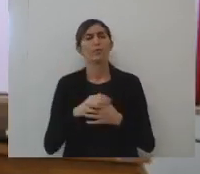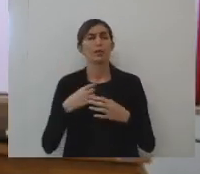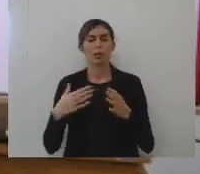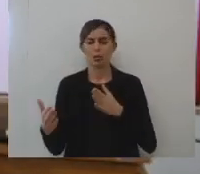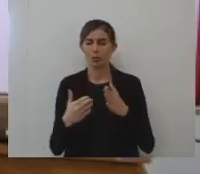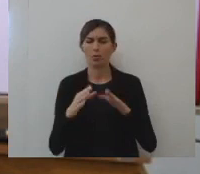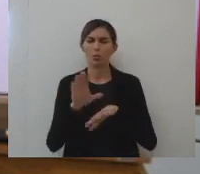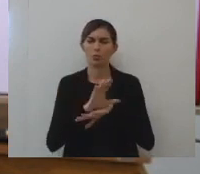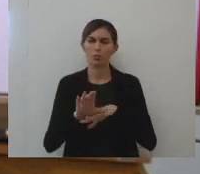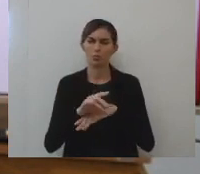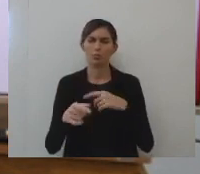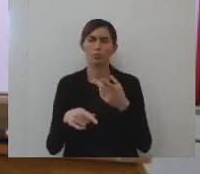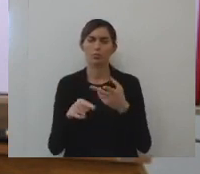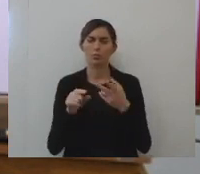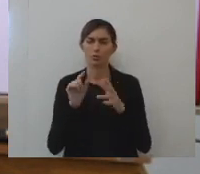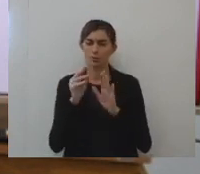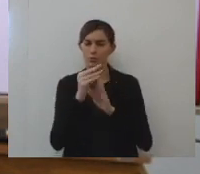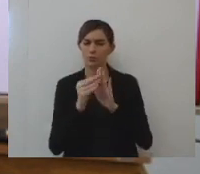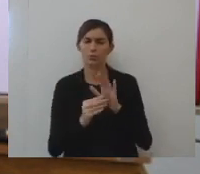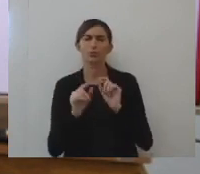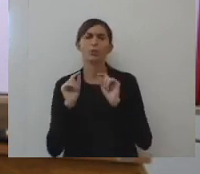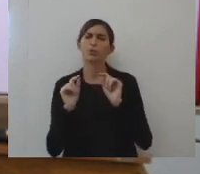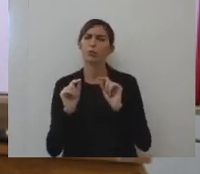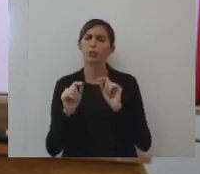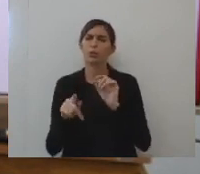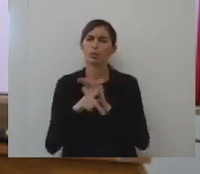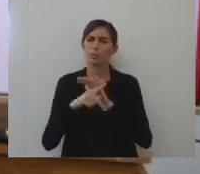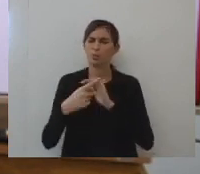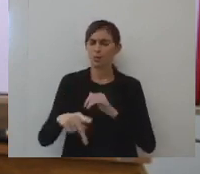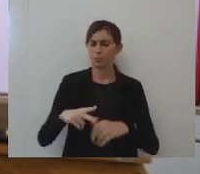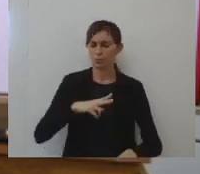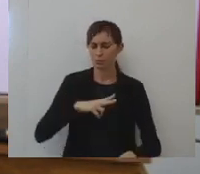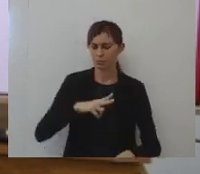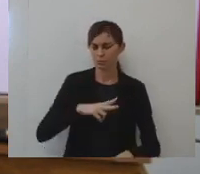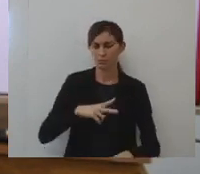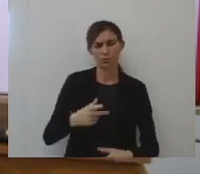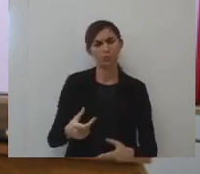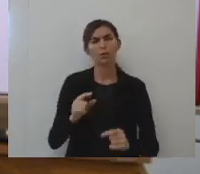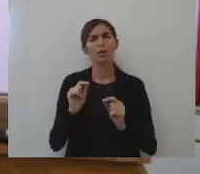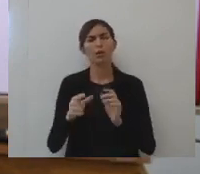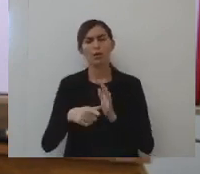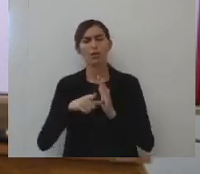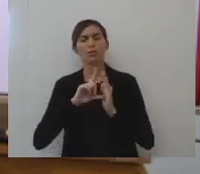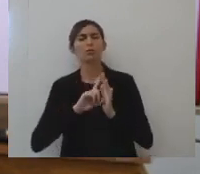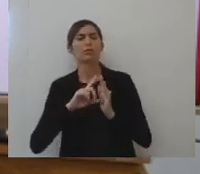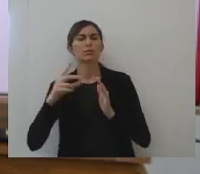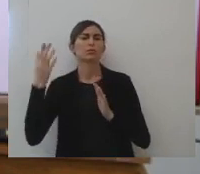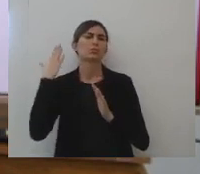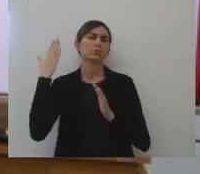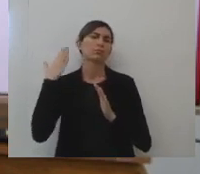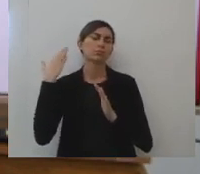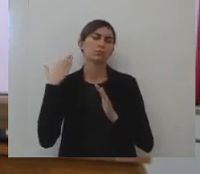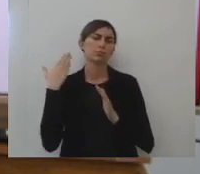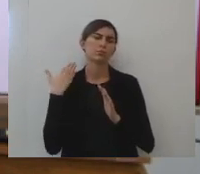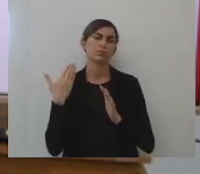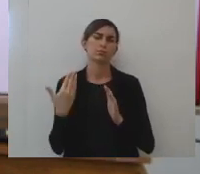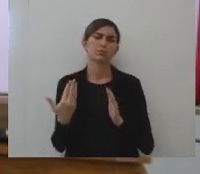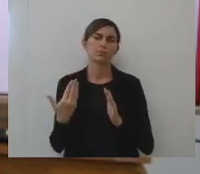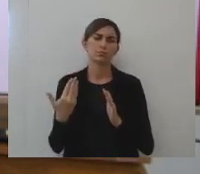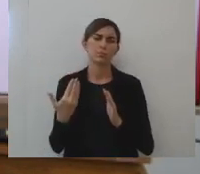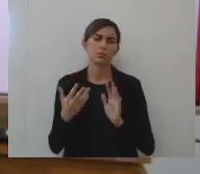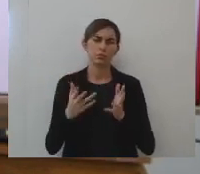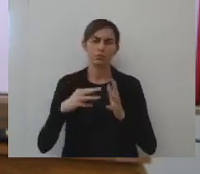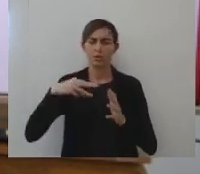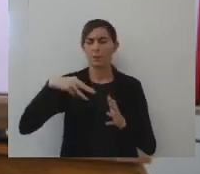a constituição da propriedade privada. Mas espera aí, Hugo, a propriedade privada surge agora. Mas antes, lá no